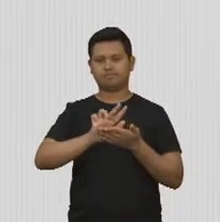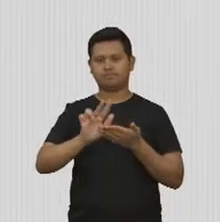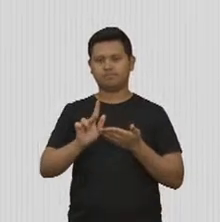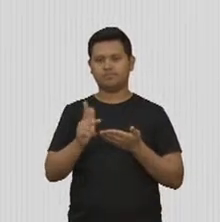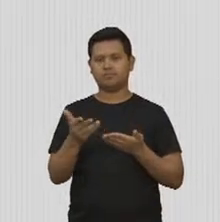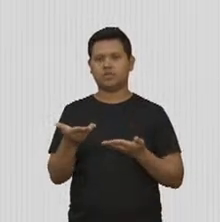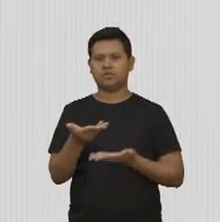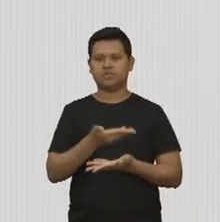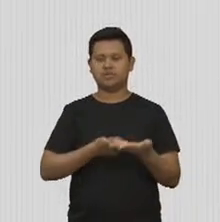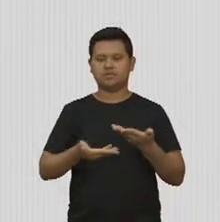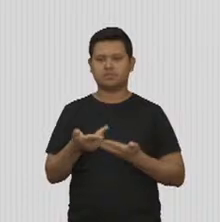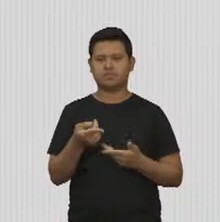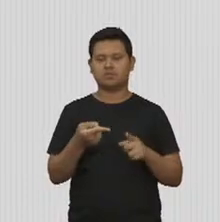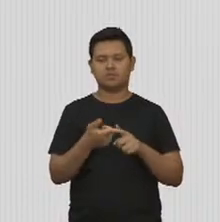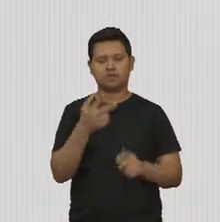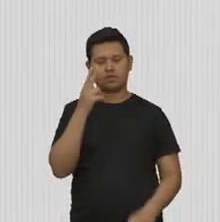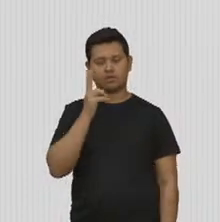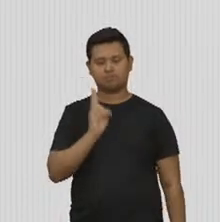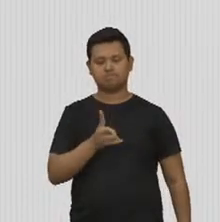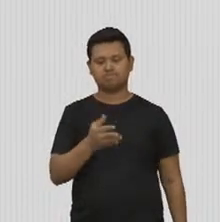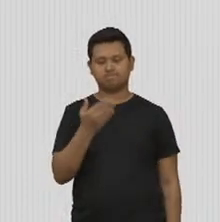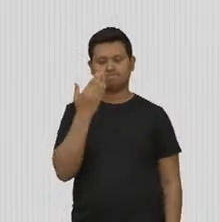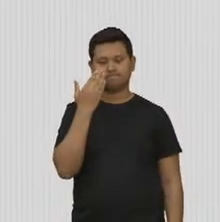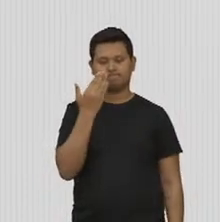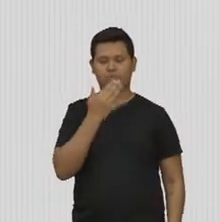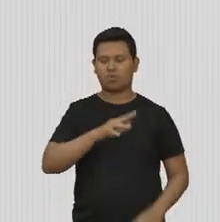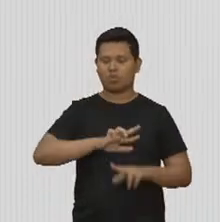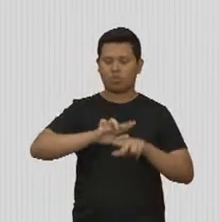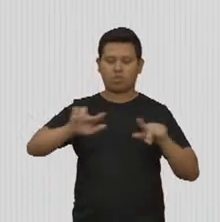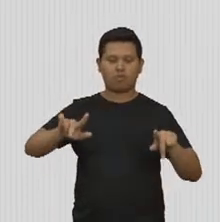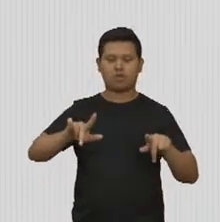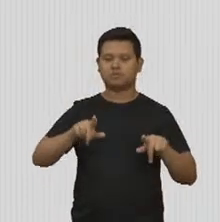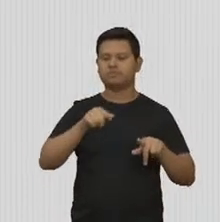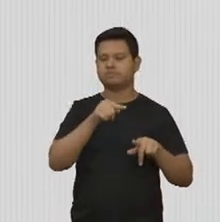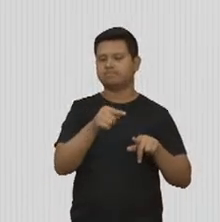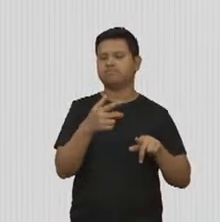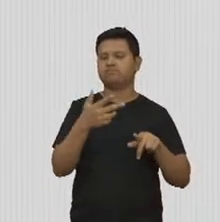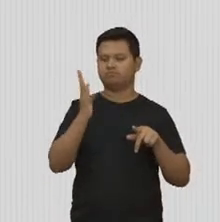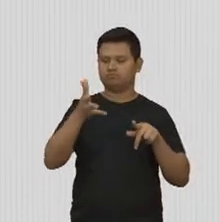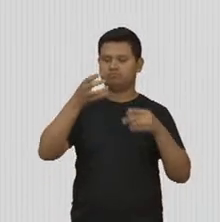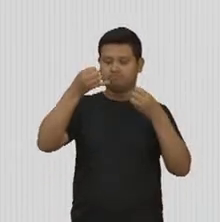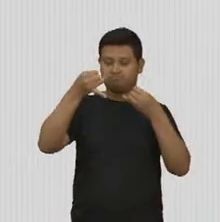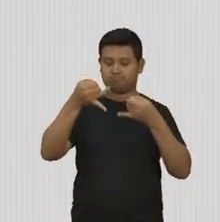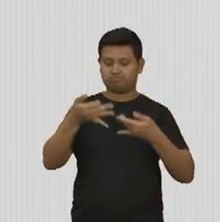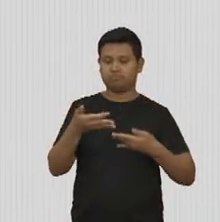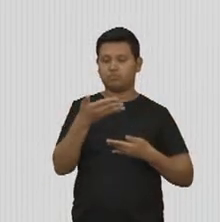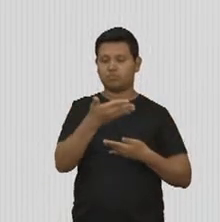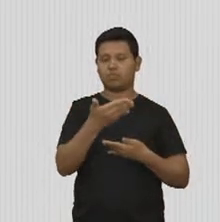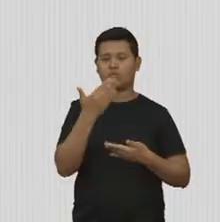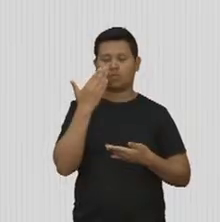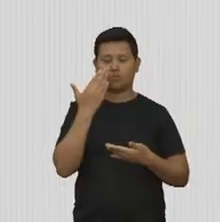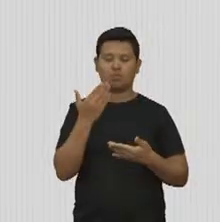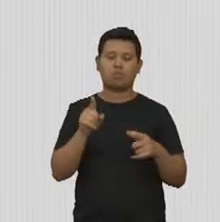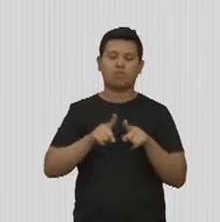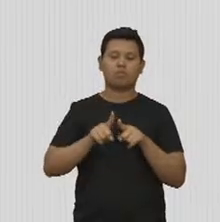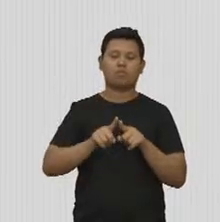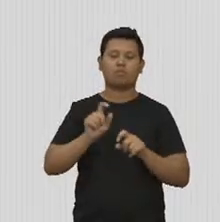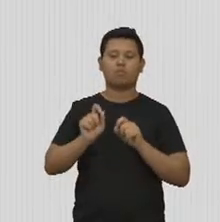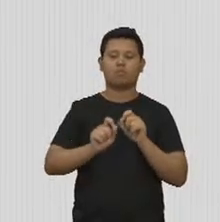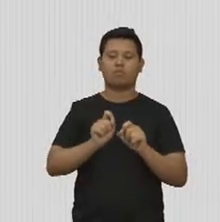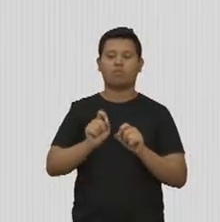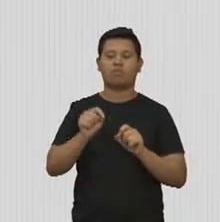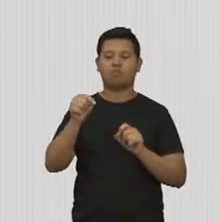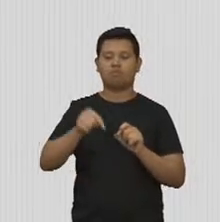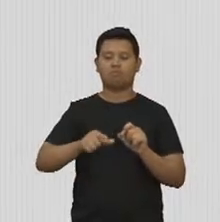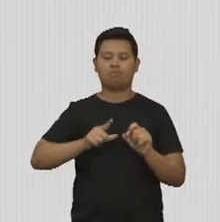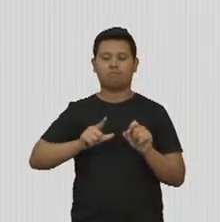aqui na Câmara. A gente sempre faz vários desses trabalhos, já expliquei na última sessão, mas quero voltar aqui que a